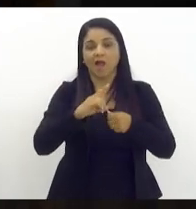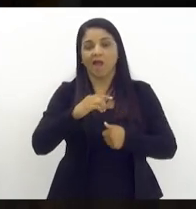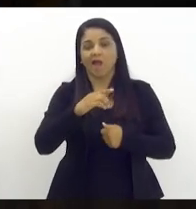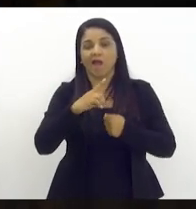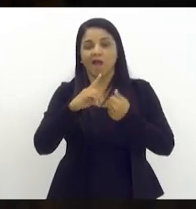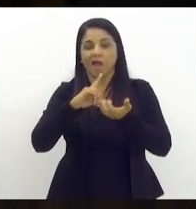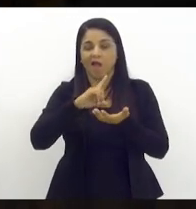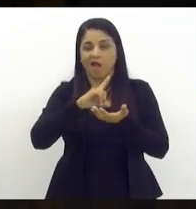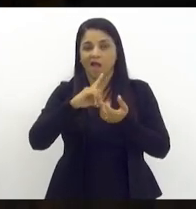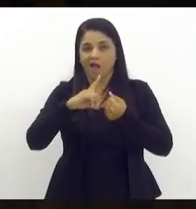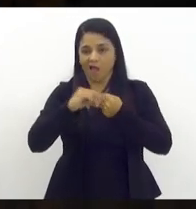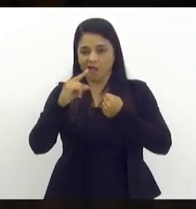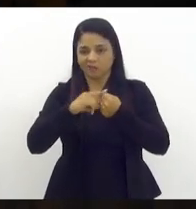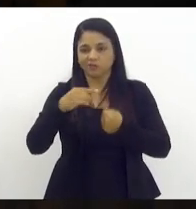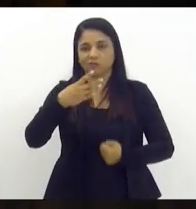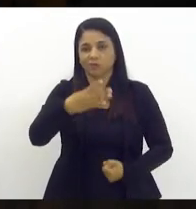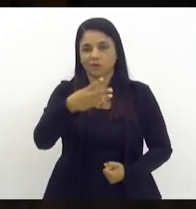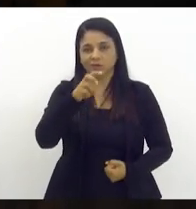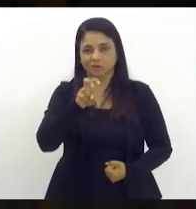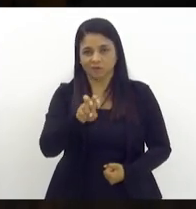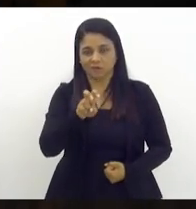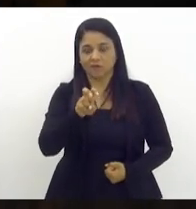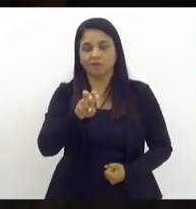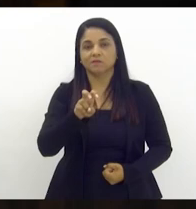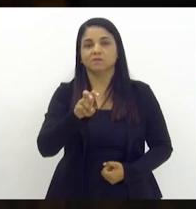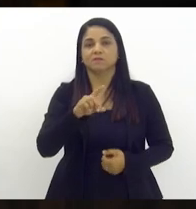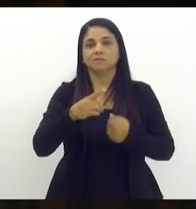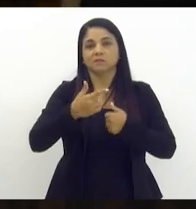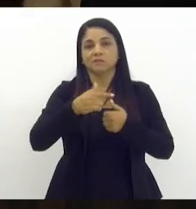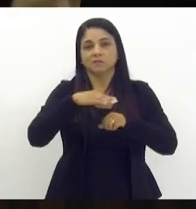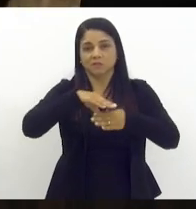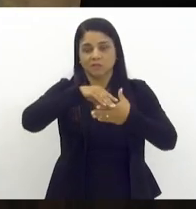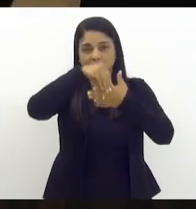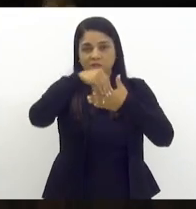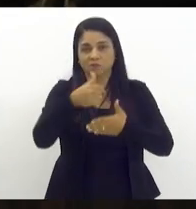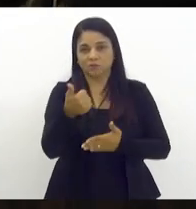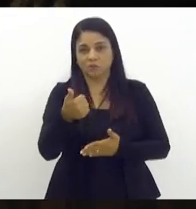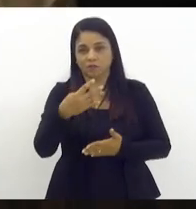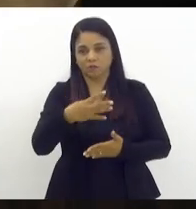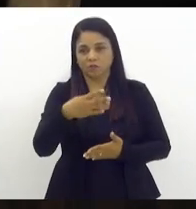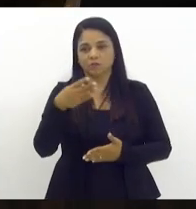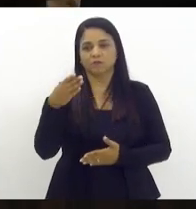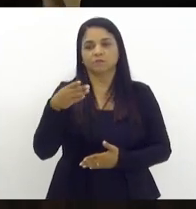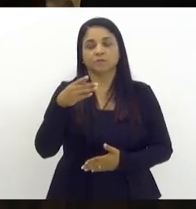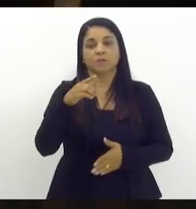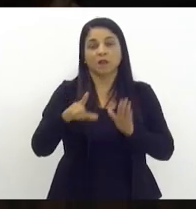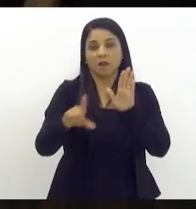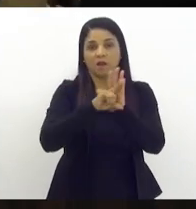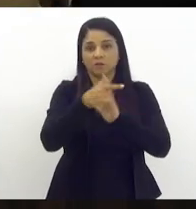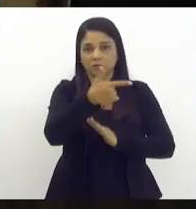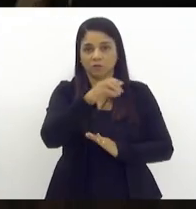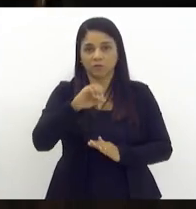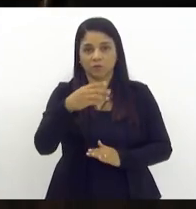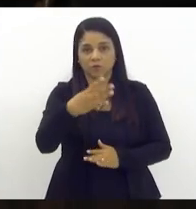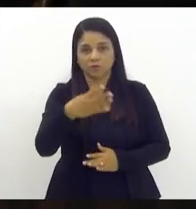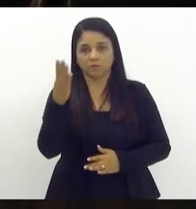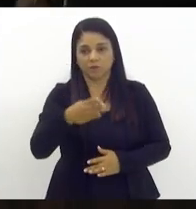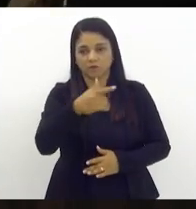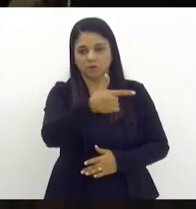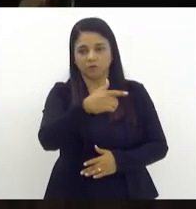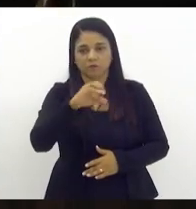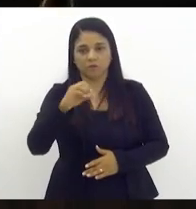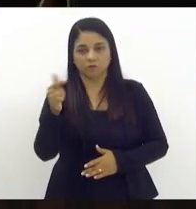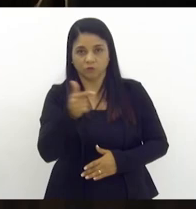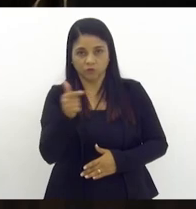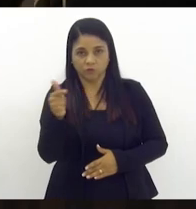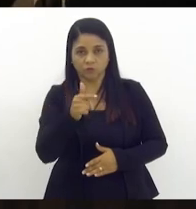43, inciso 14 da Lei Complementar número 204/2022, que institui a Lei Orgânica da Polícia Civil do